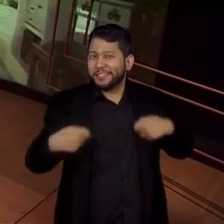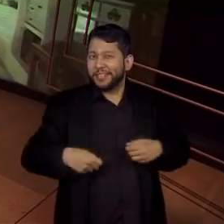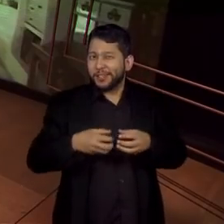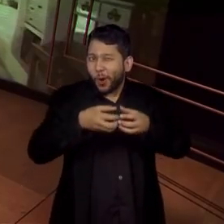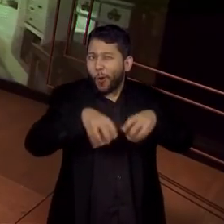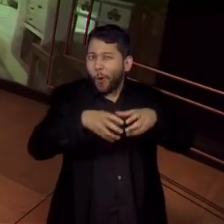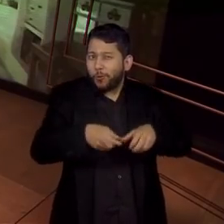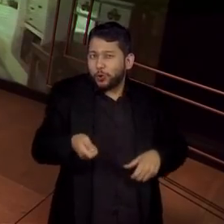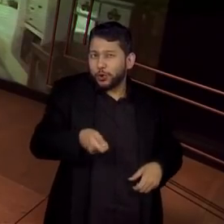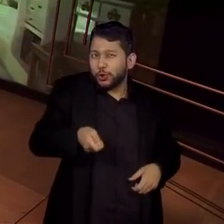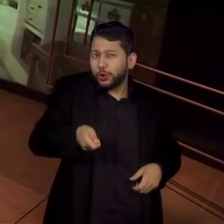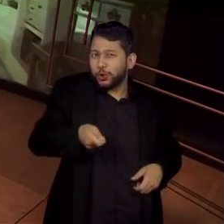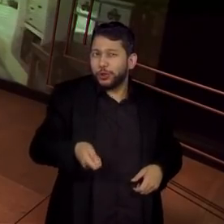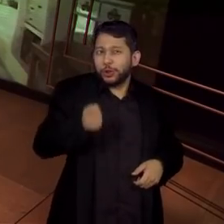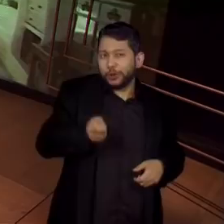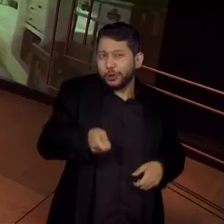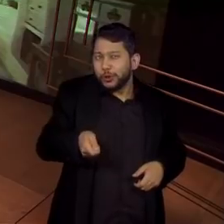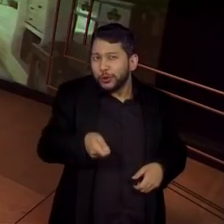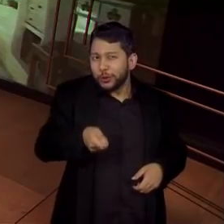Meu Deus.